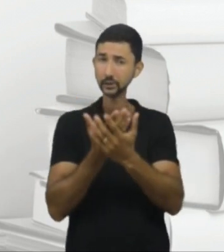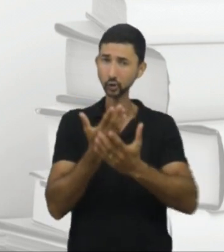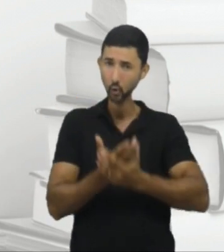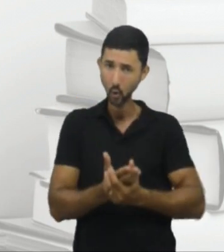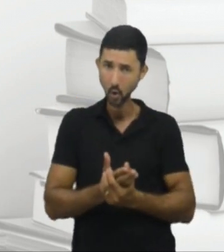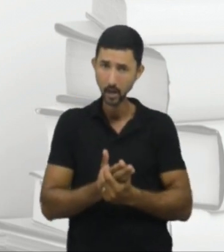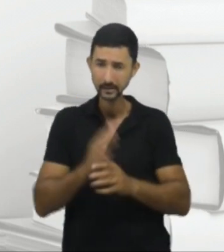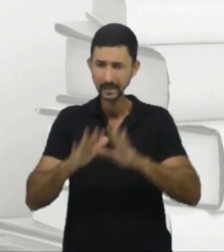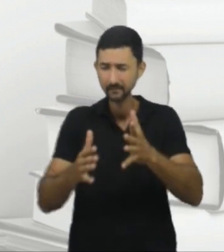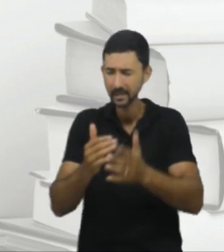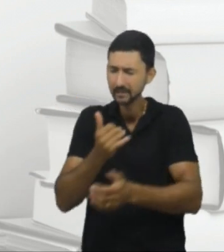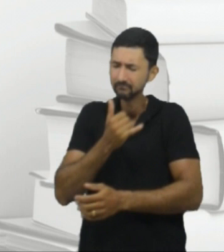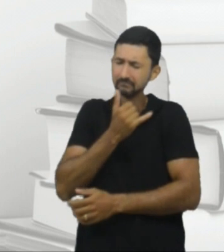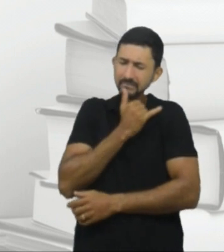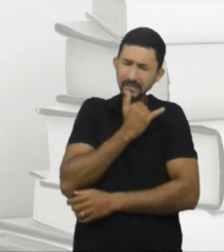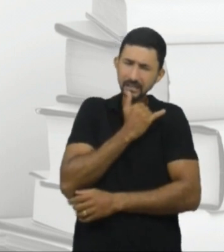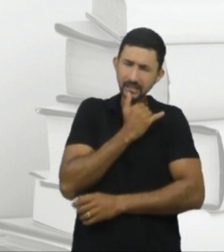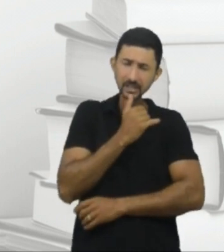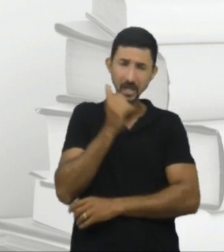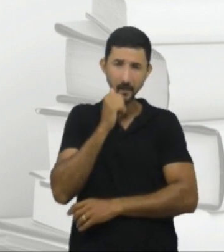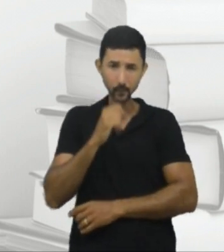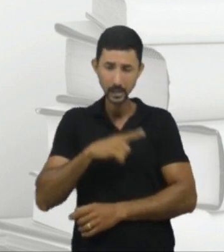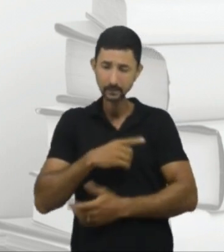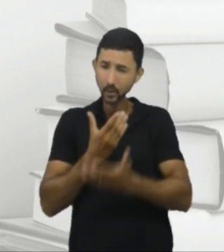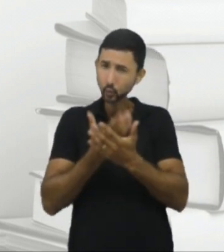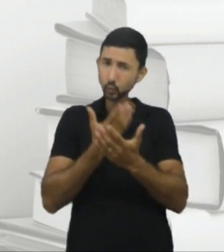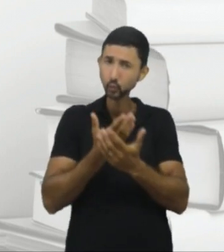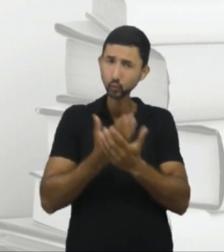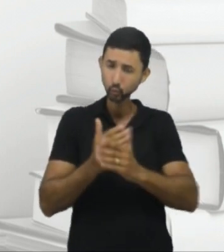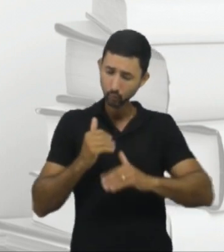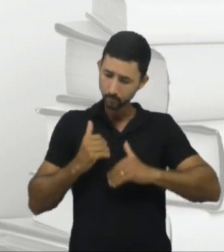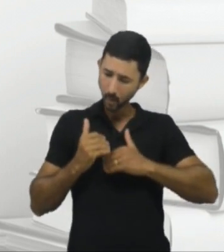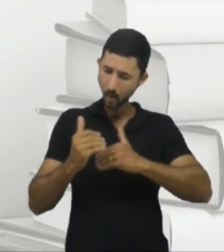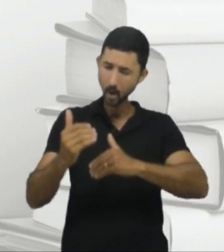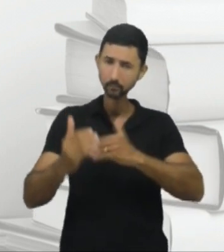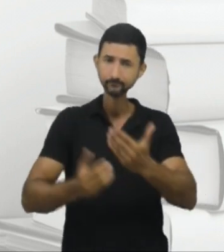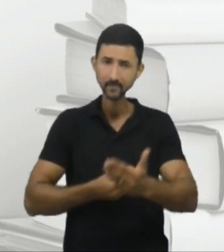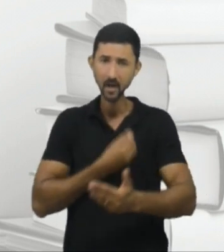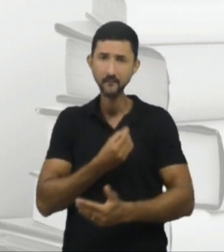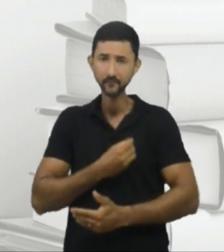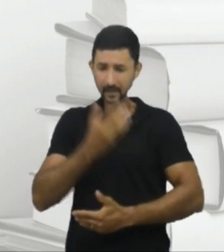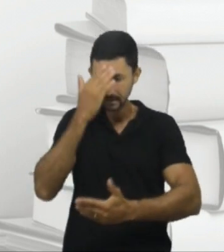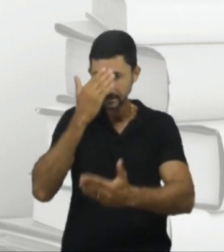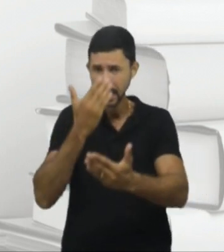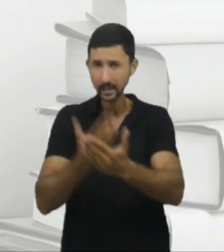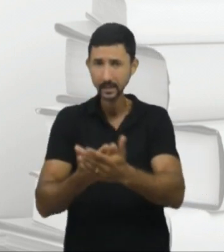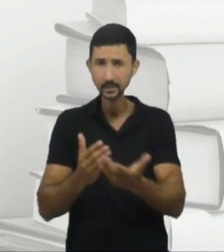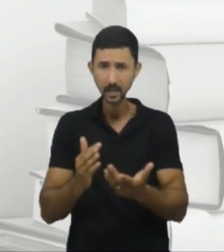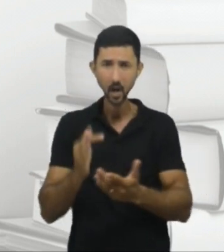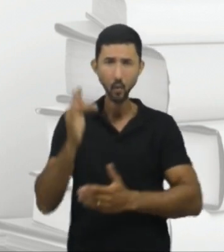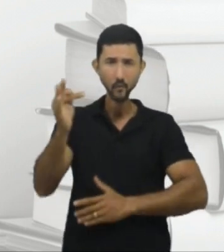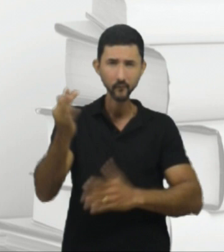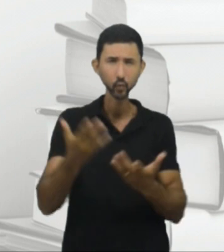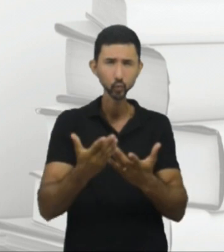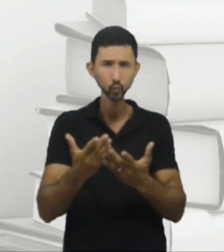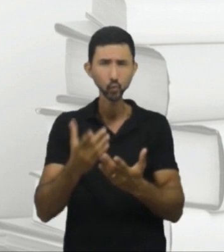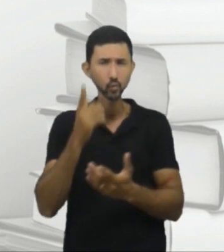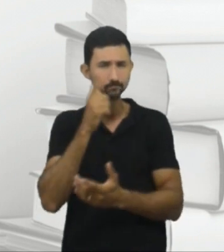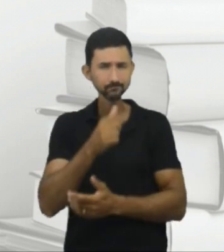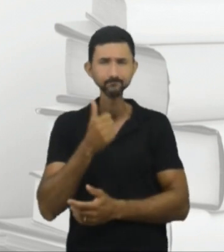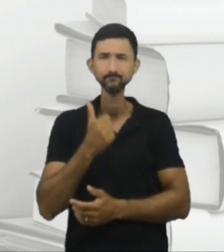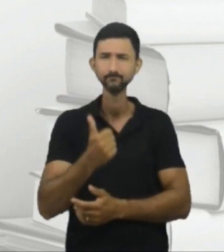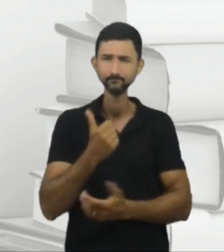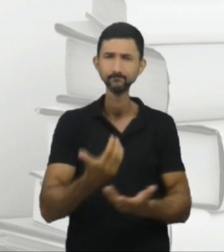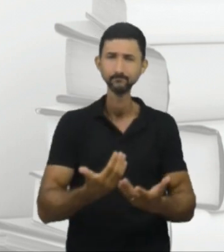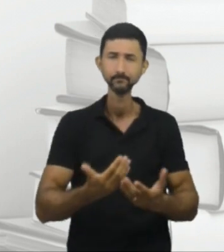Mesmo quando desanima, Anne tem nos estudos uma razão para seguir em frente e acreditar que no fim tudo dará certo.